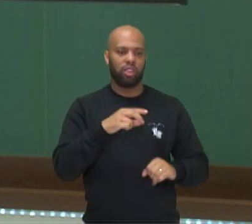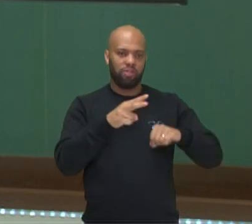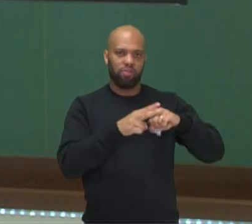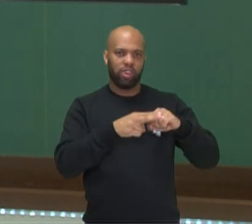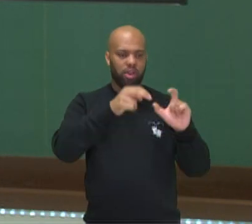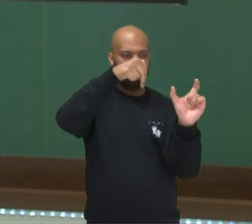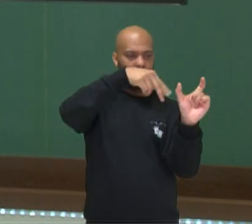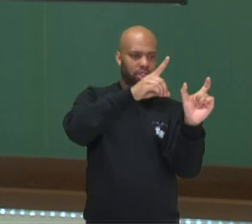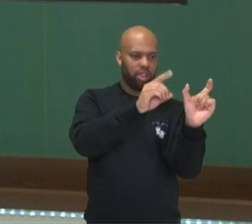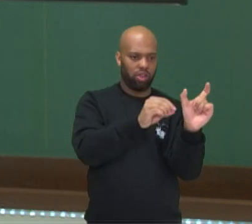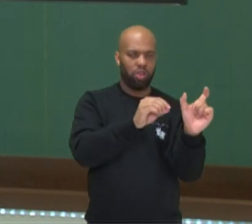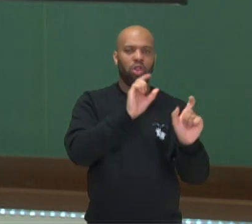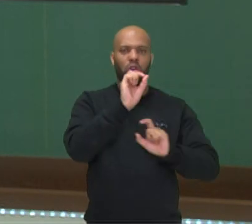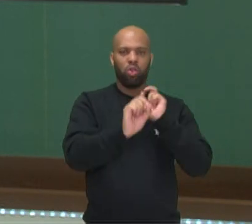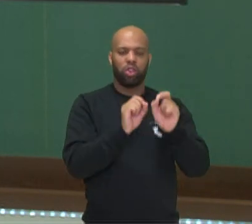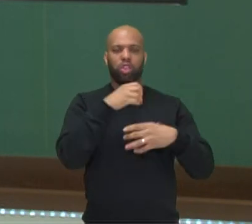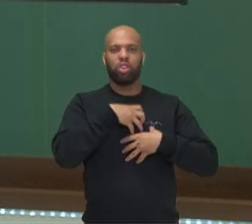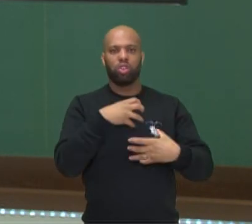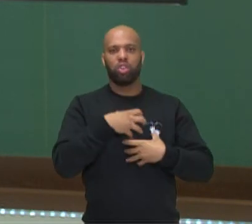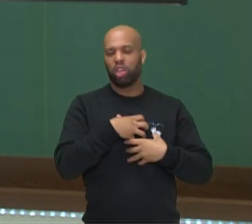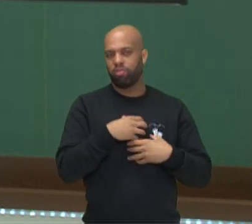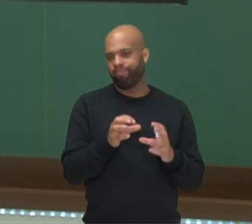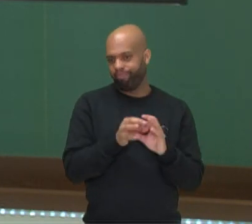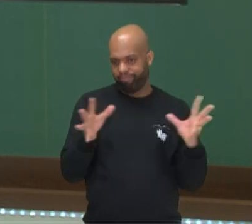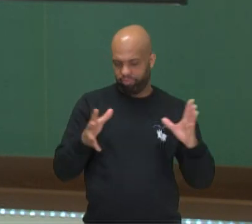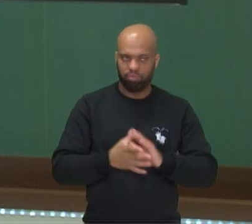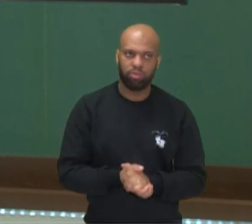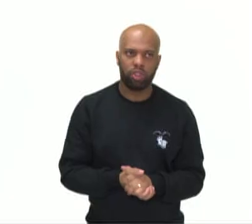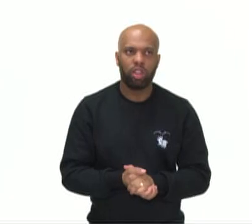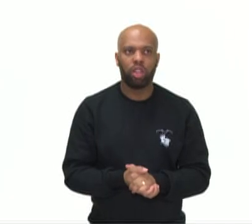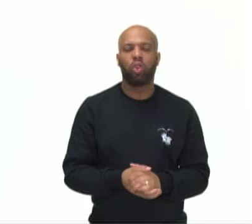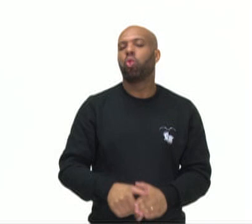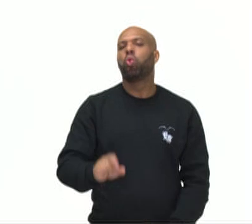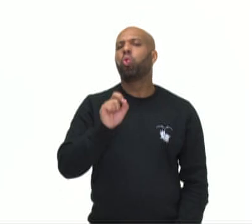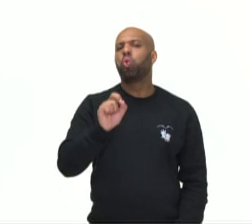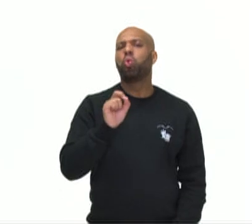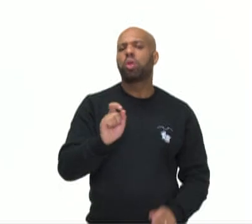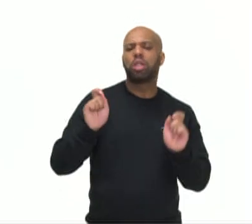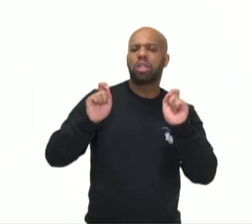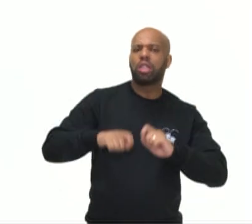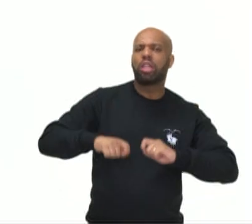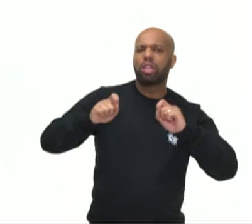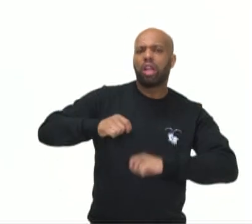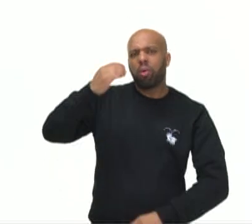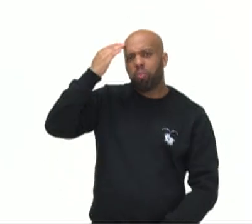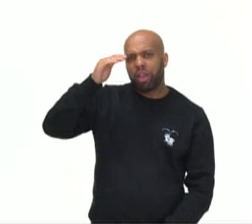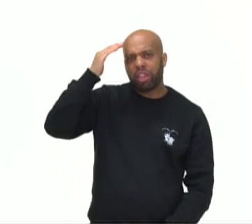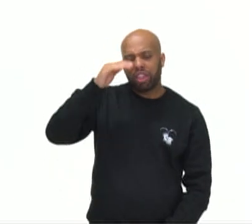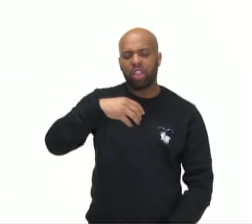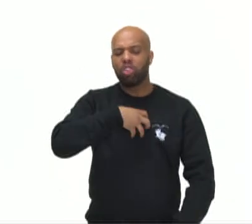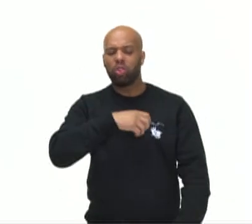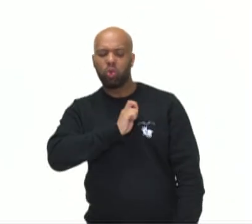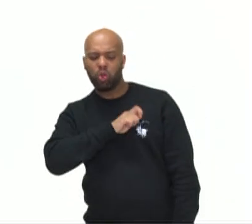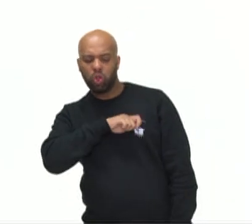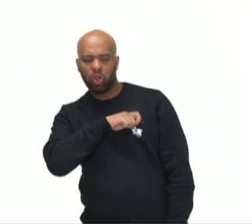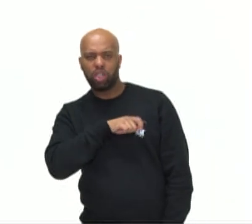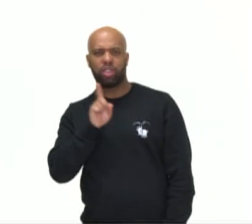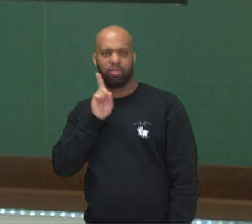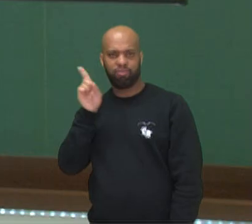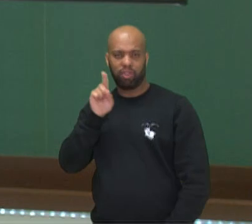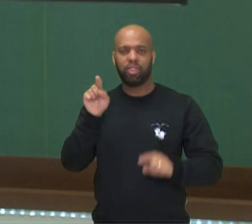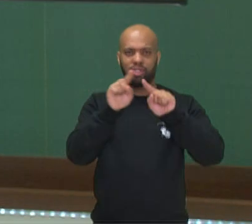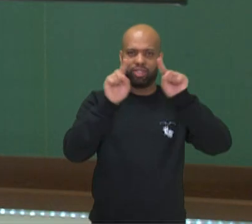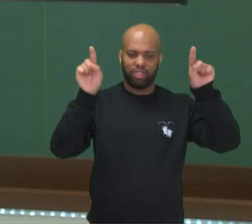quando se trata de uma fala espontânea. Então, o que pode ser considerado ironia nessa